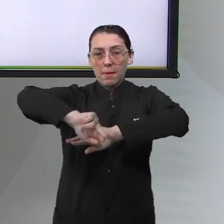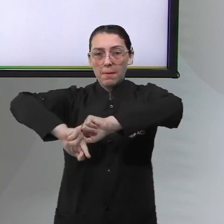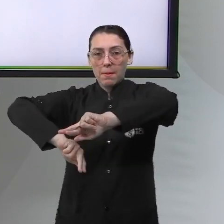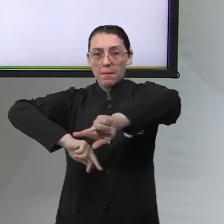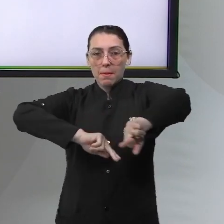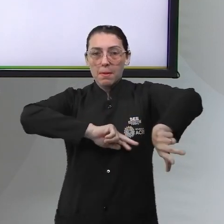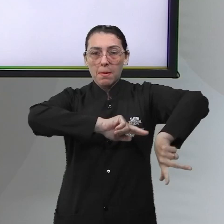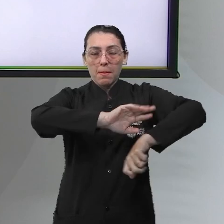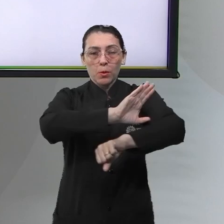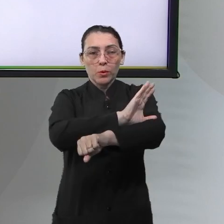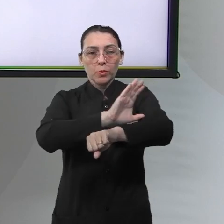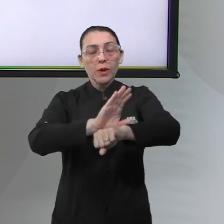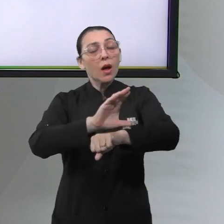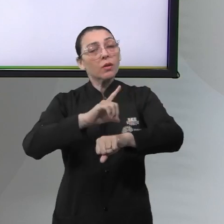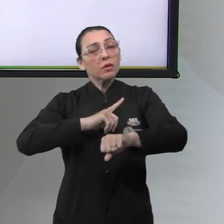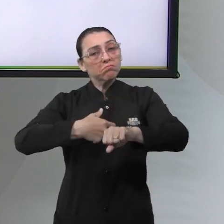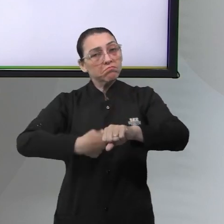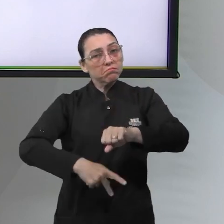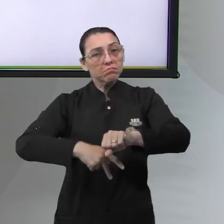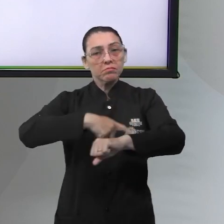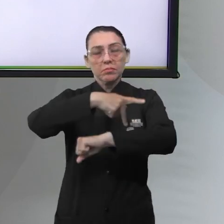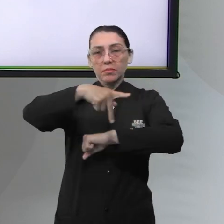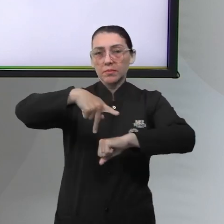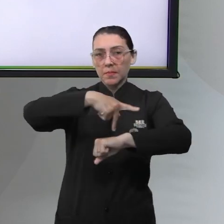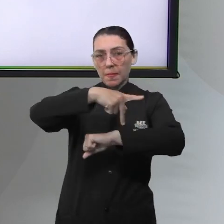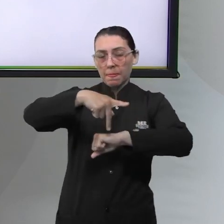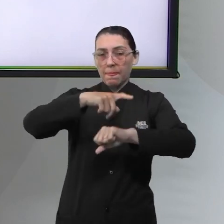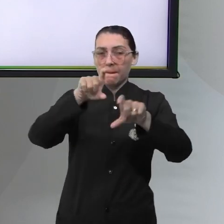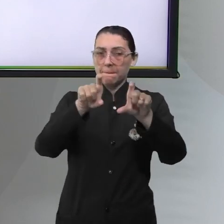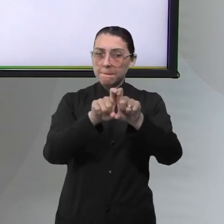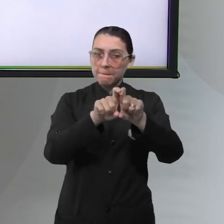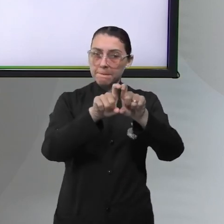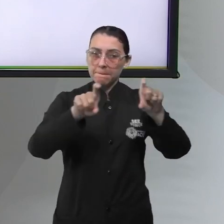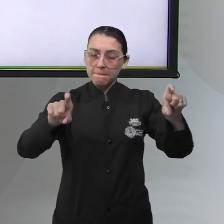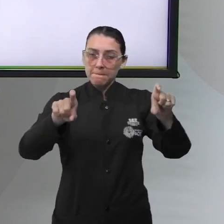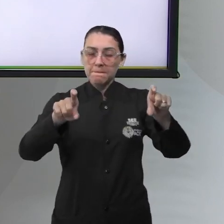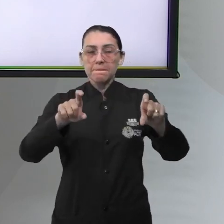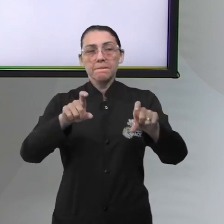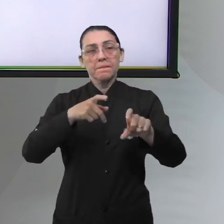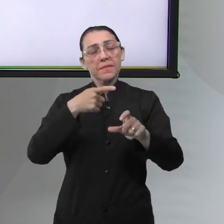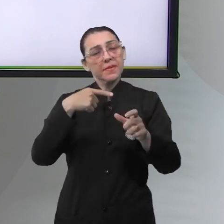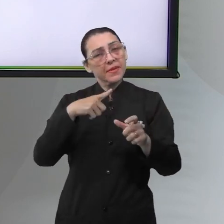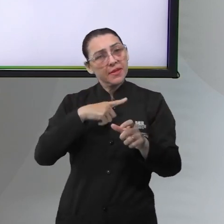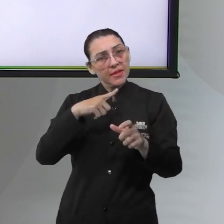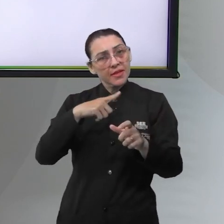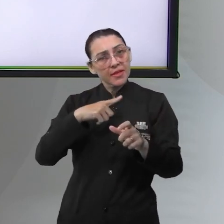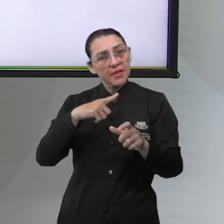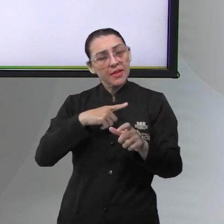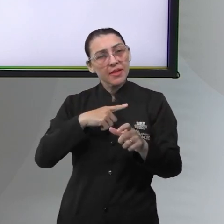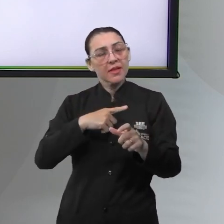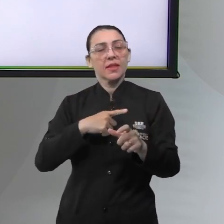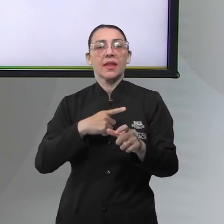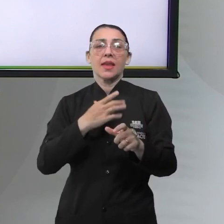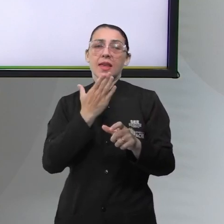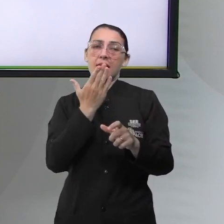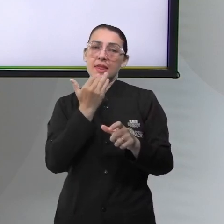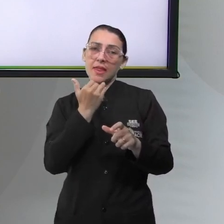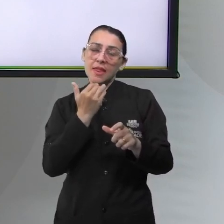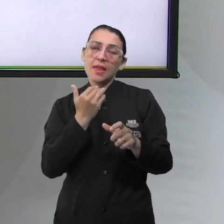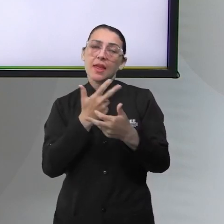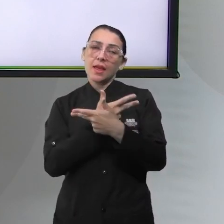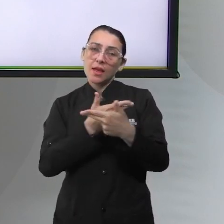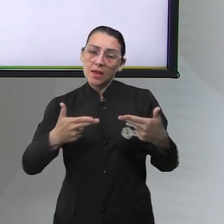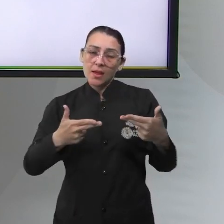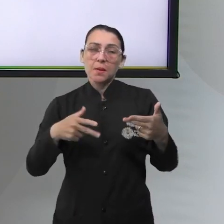cultural existente no nosso país. E como o enunciado da questão pondera, existe a questão da gastronomia, os